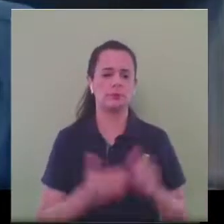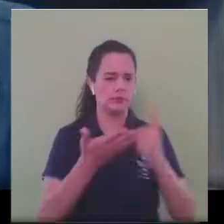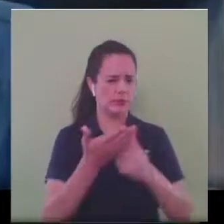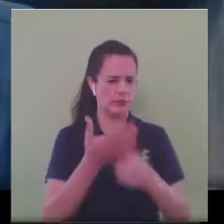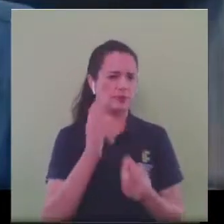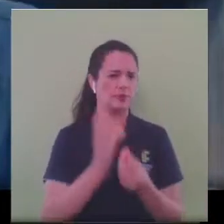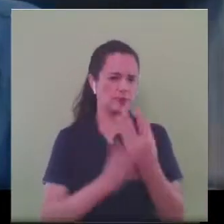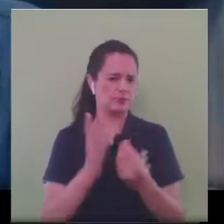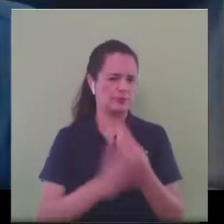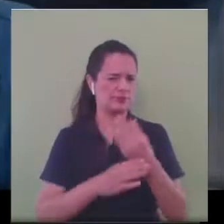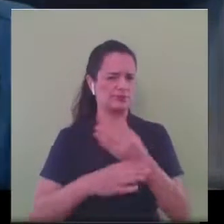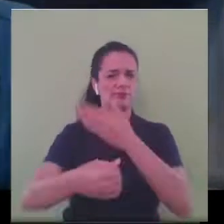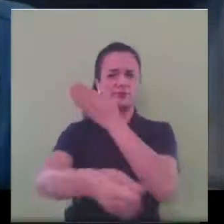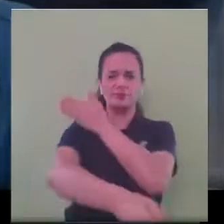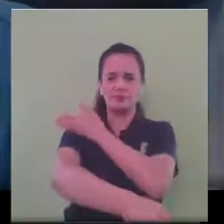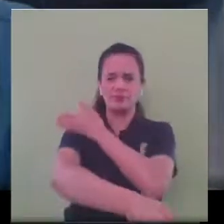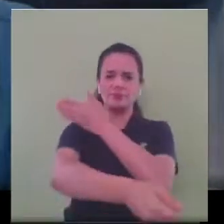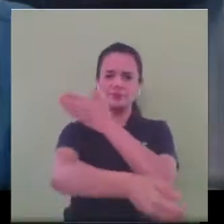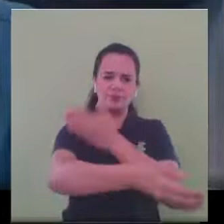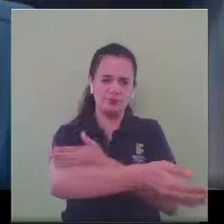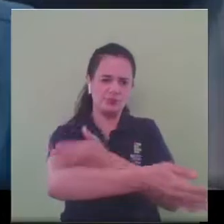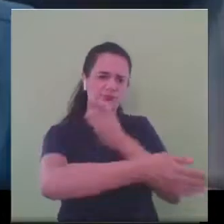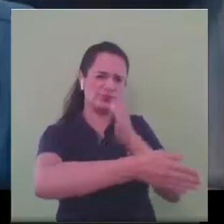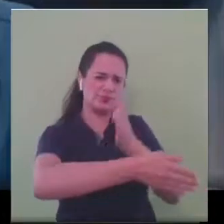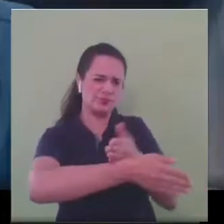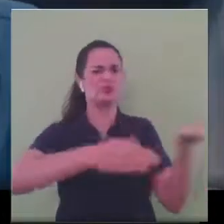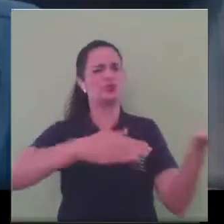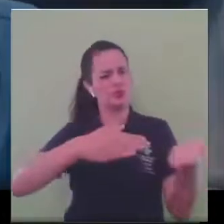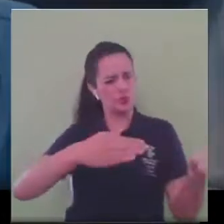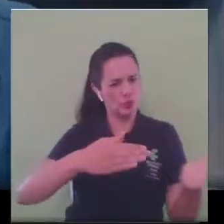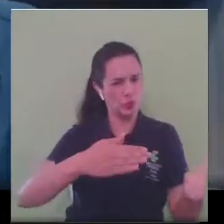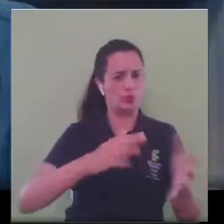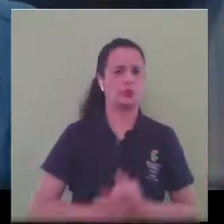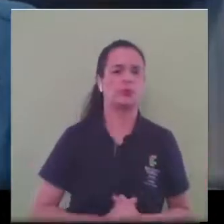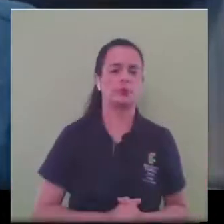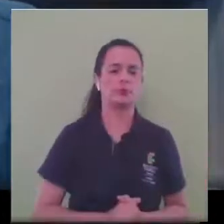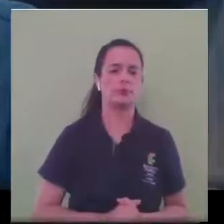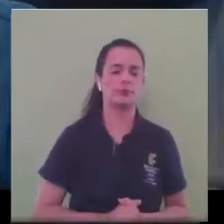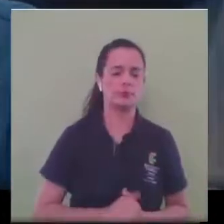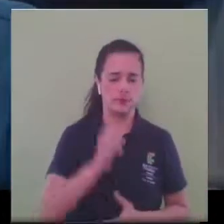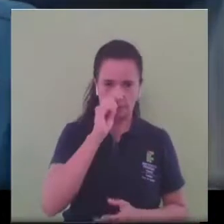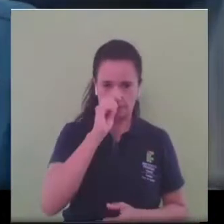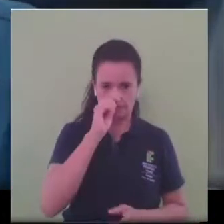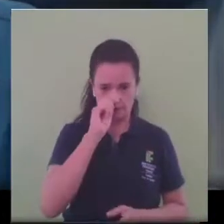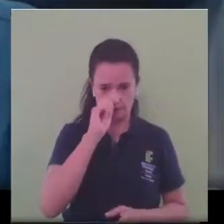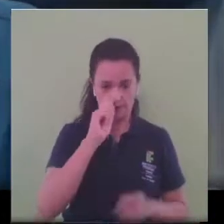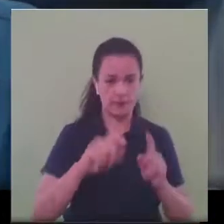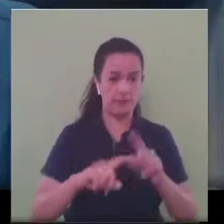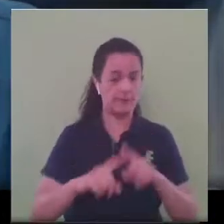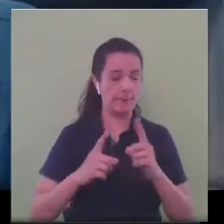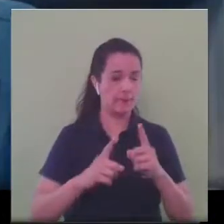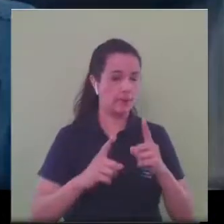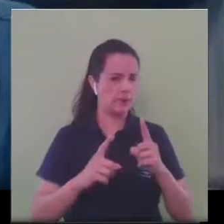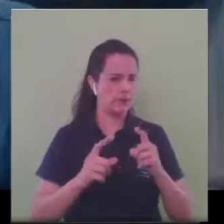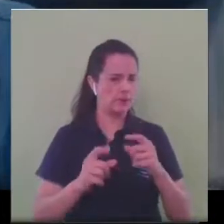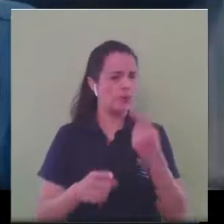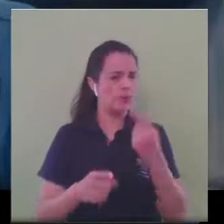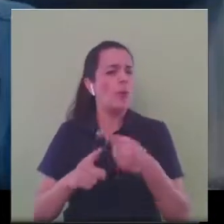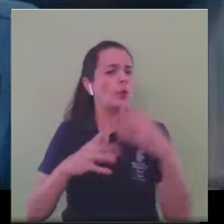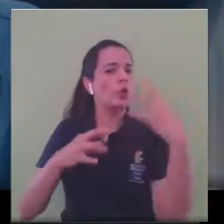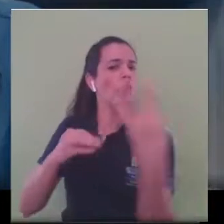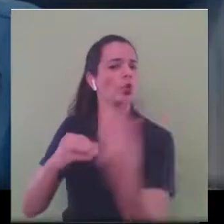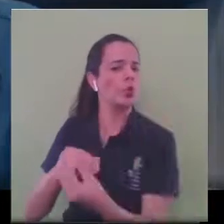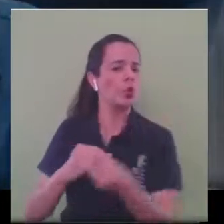Média, enfim, do Renascimento, dentre outros. Mas eles não se tornaram clássicos. Por que que eles não se tornaram clássicos?